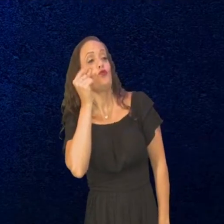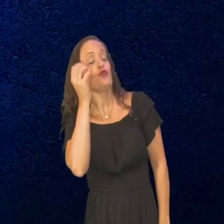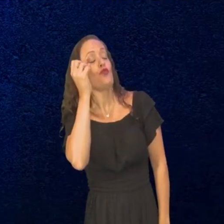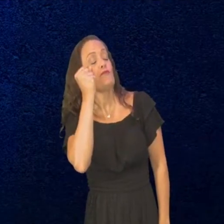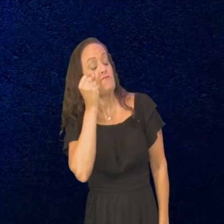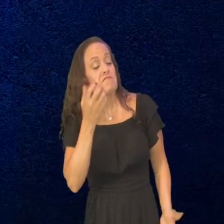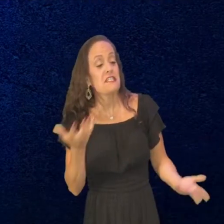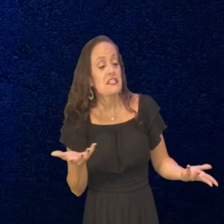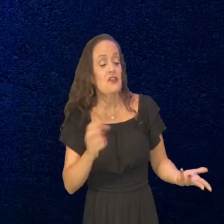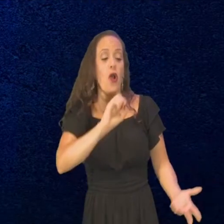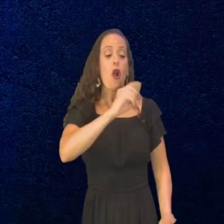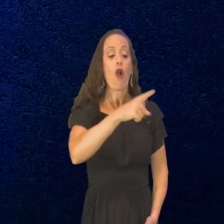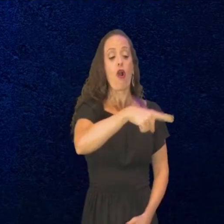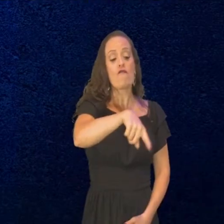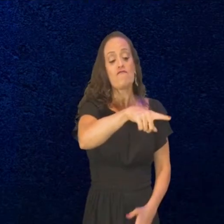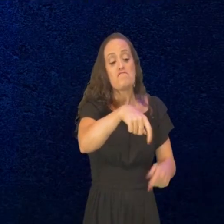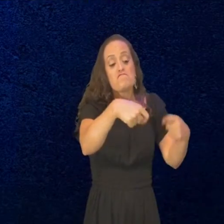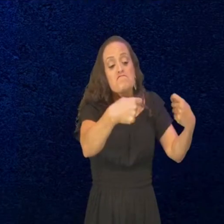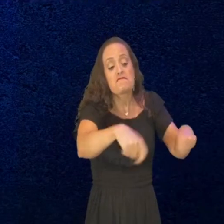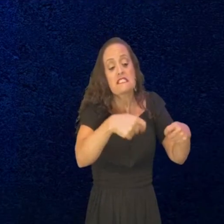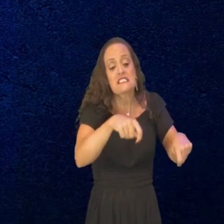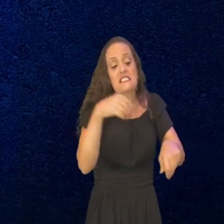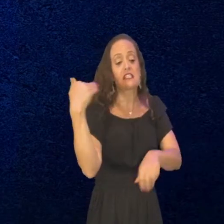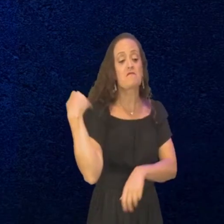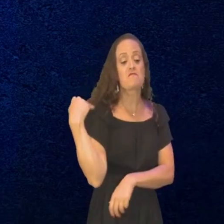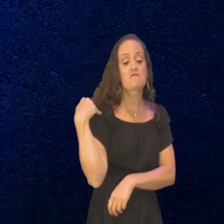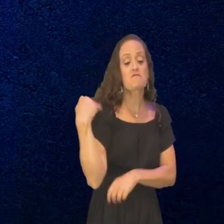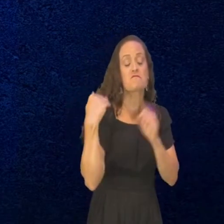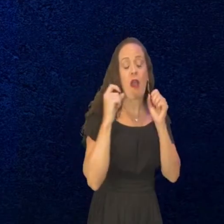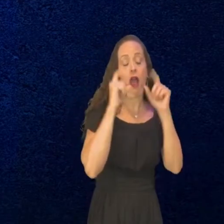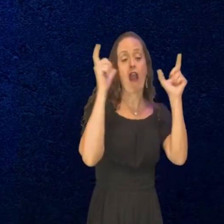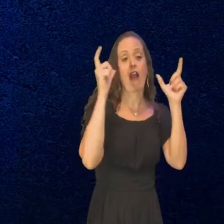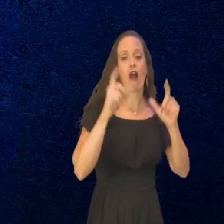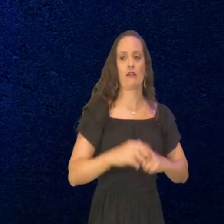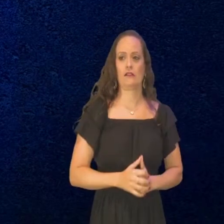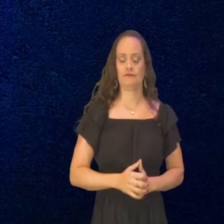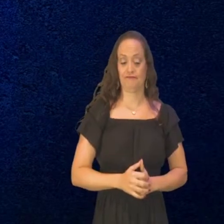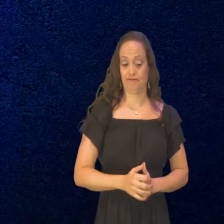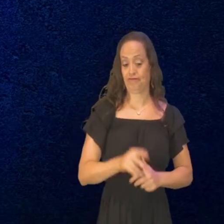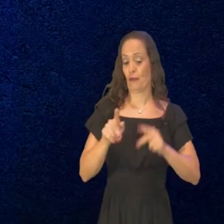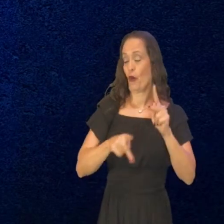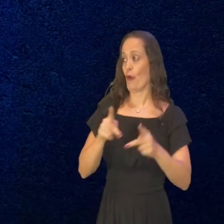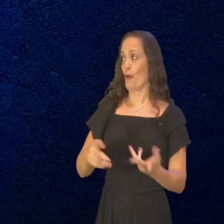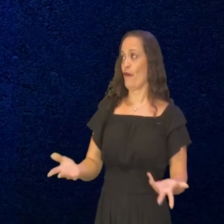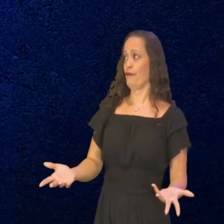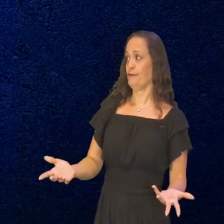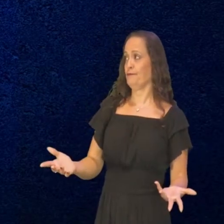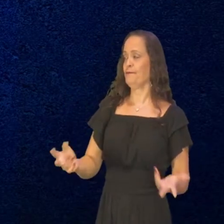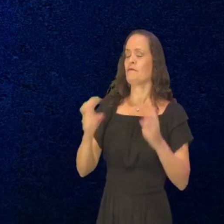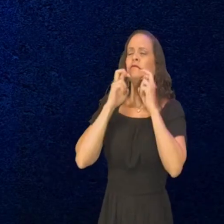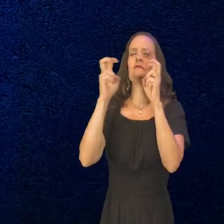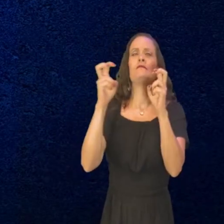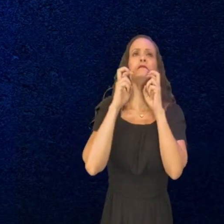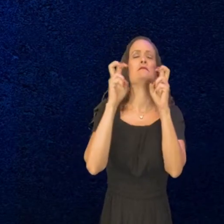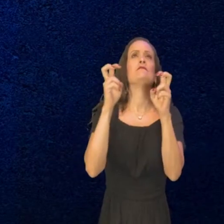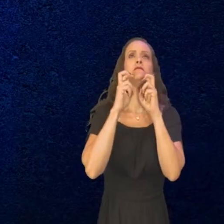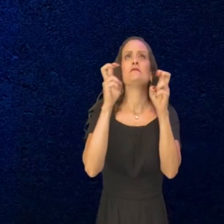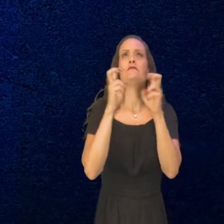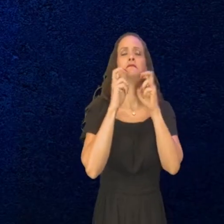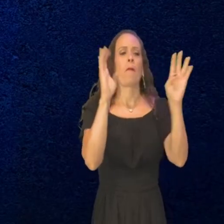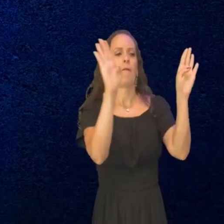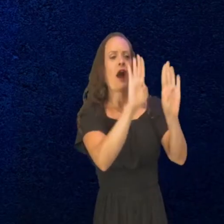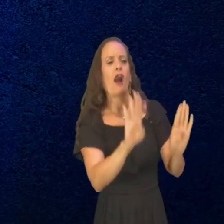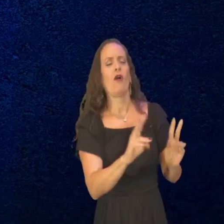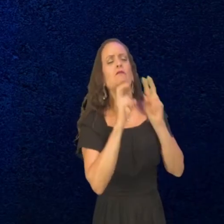e necessite que o acordem. E eles clamavam em altas vozes e cortavam com facas. E